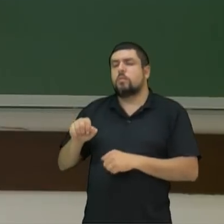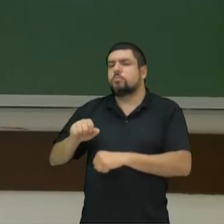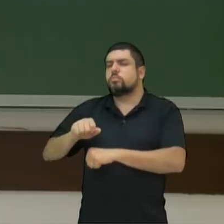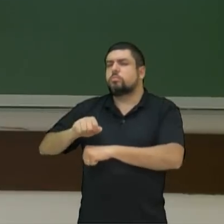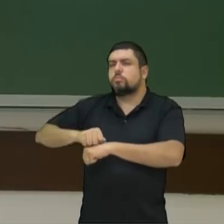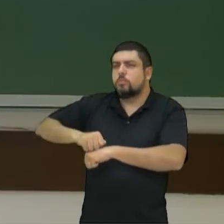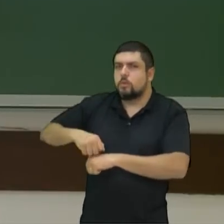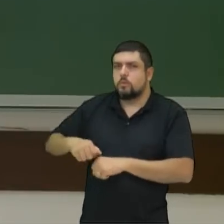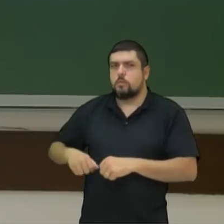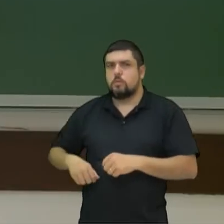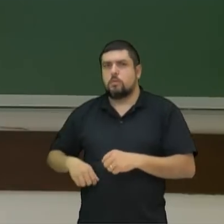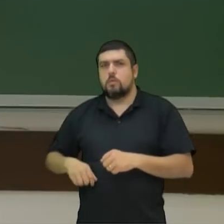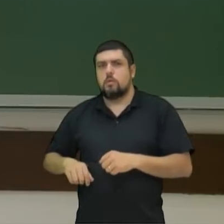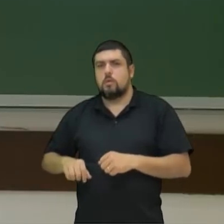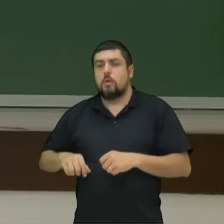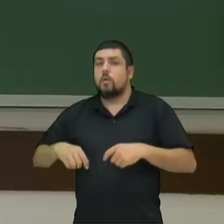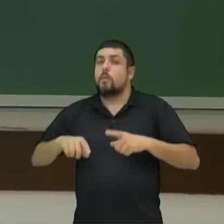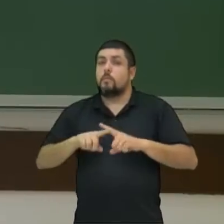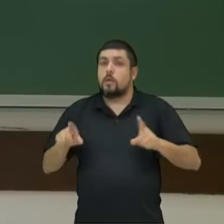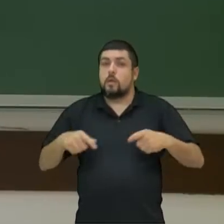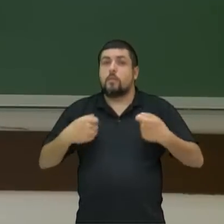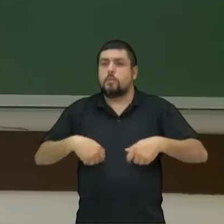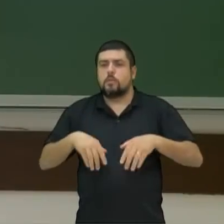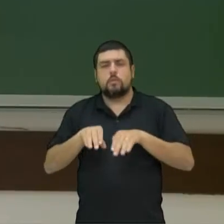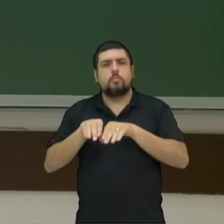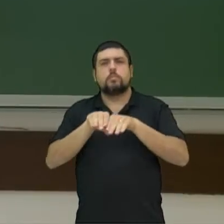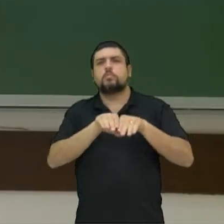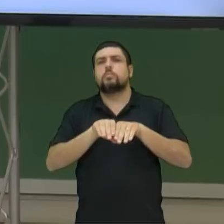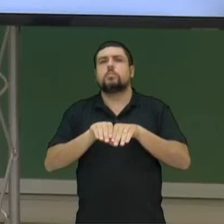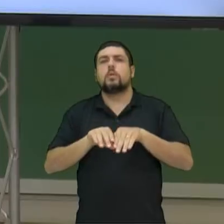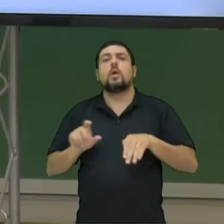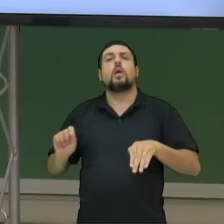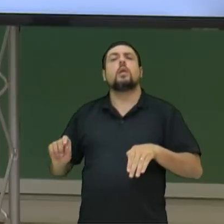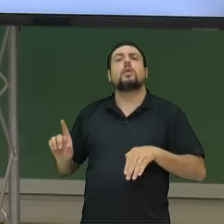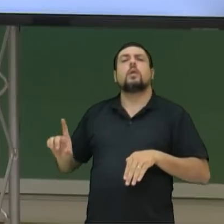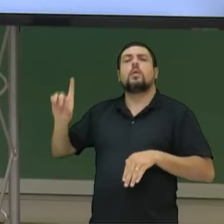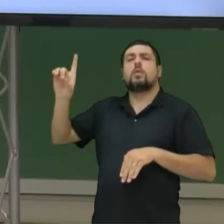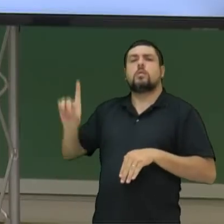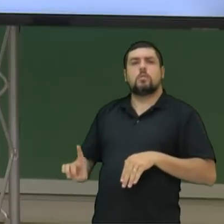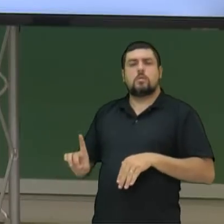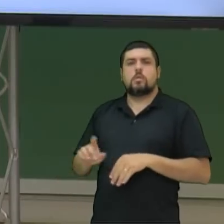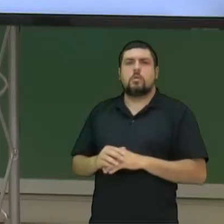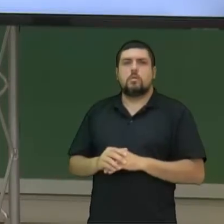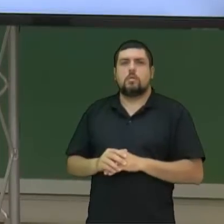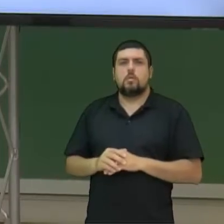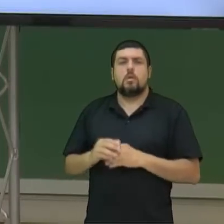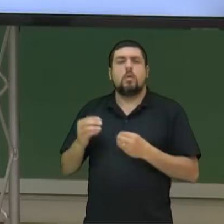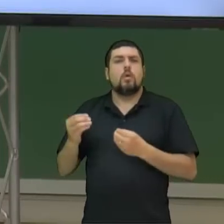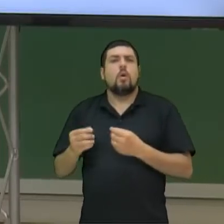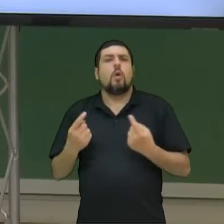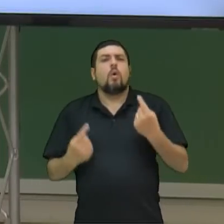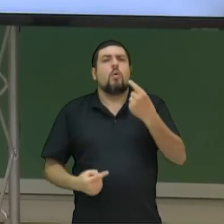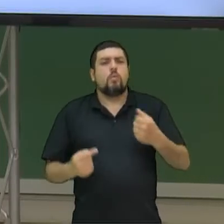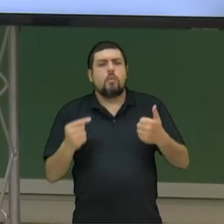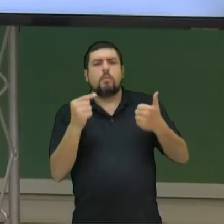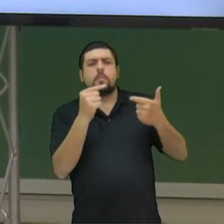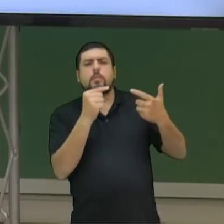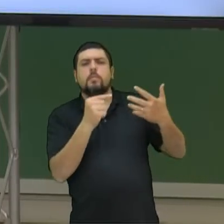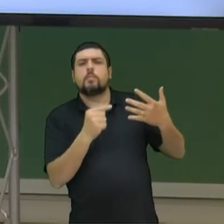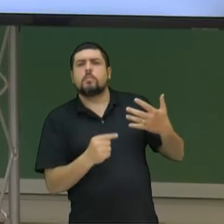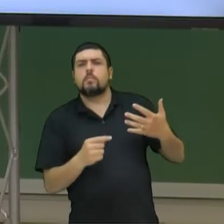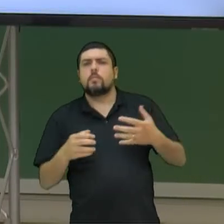gente tem que usar o princípio da justiça. Quem é que vai ter direito ao leito? Qual o princípio que você pode utilizar para tornar isso aqui mais